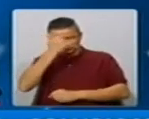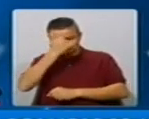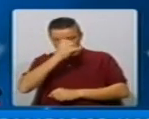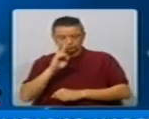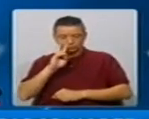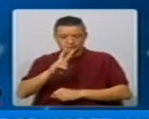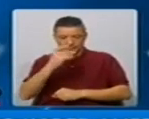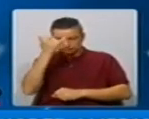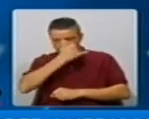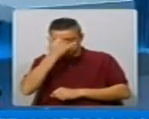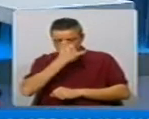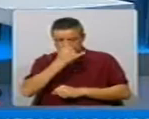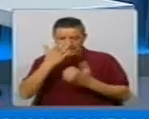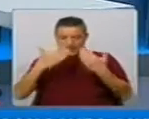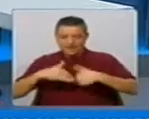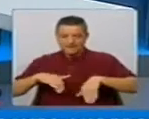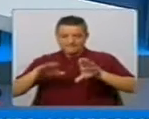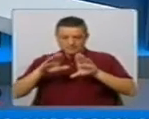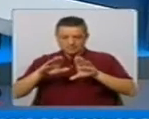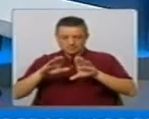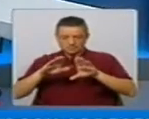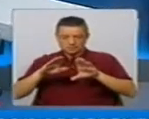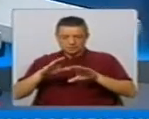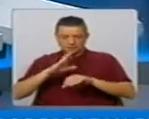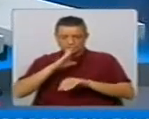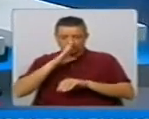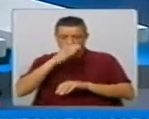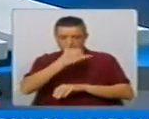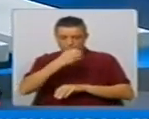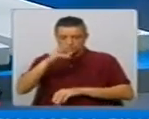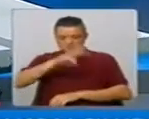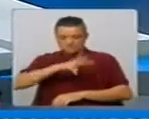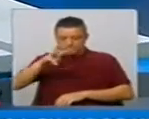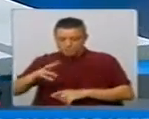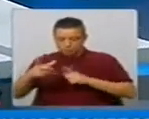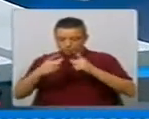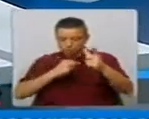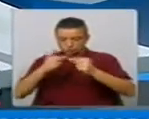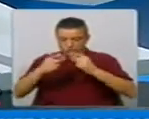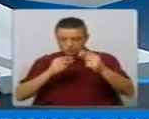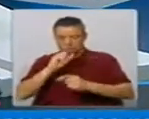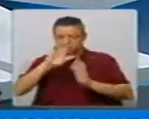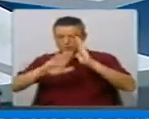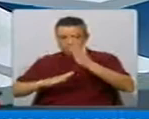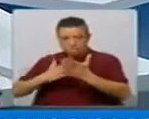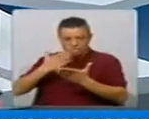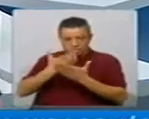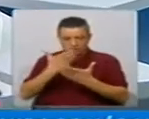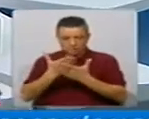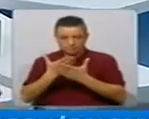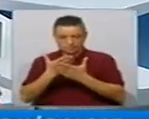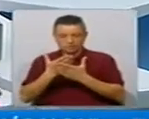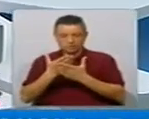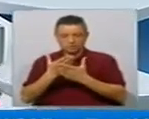uma simulação um bocado exagerada do acréscimo de brilho que essas 200 milhões de estrelas podem dar, ou que dão precisamente este